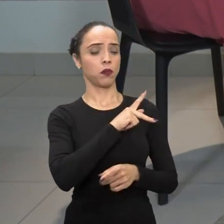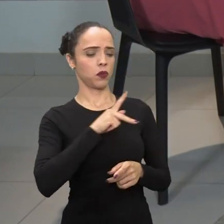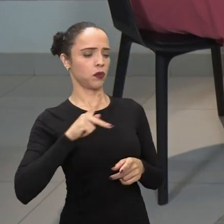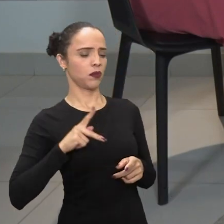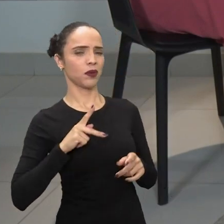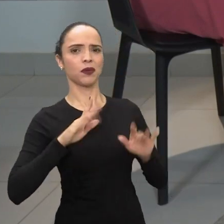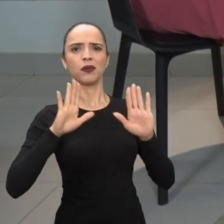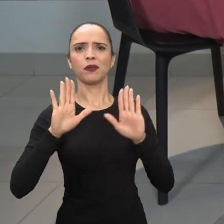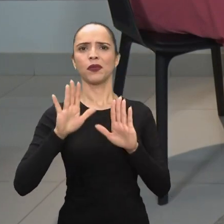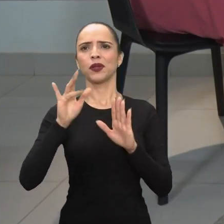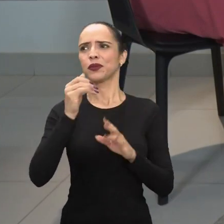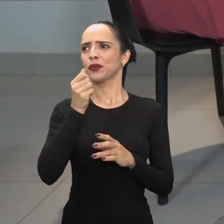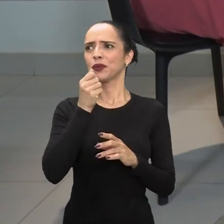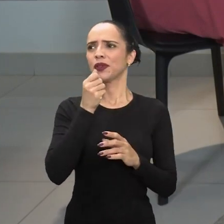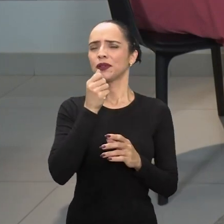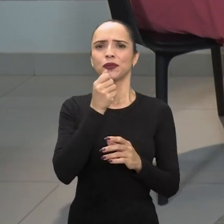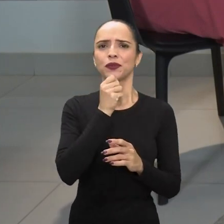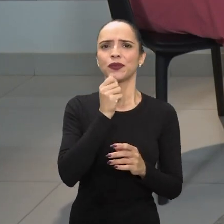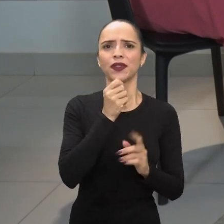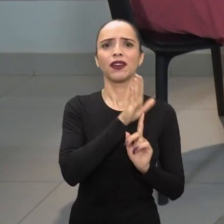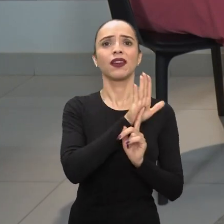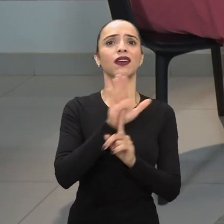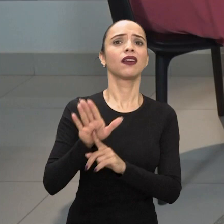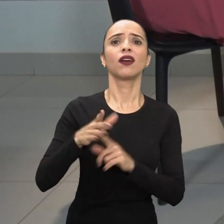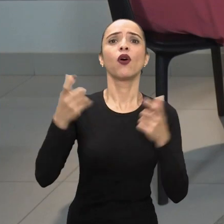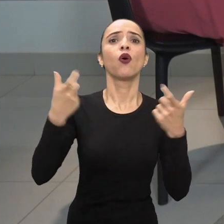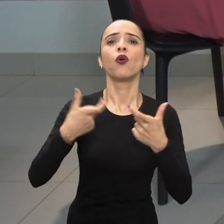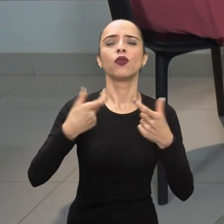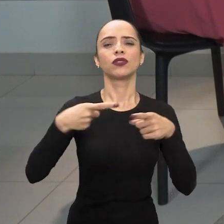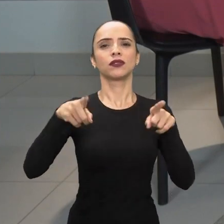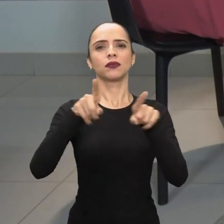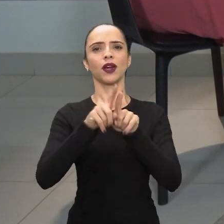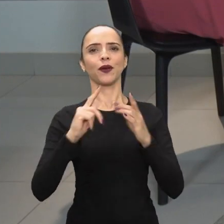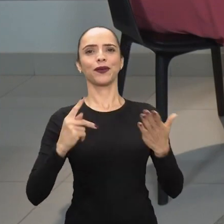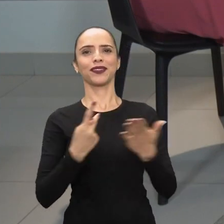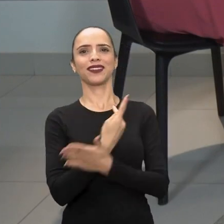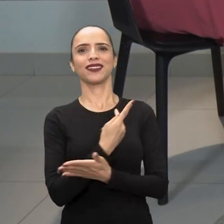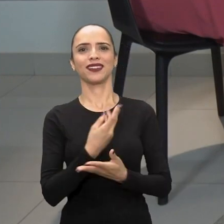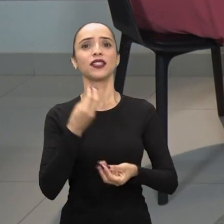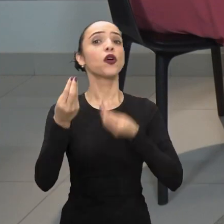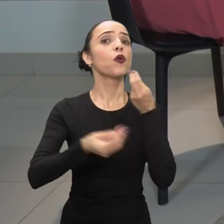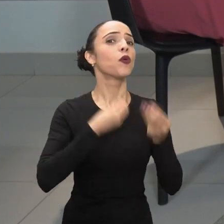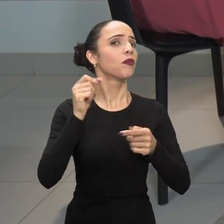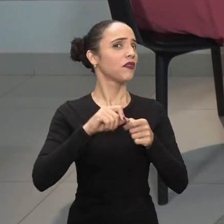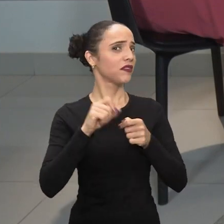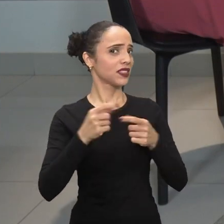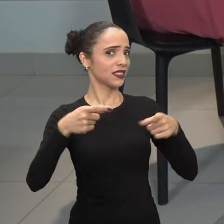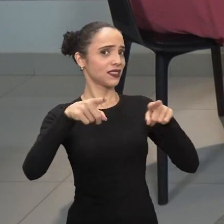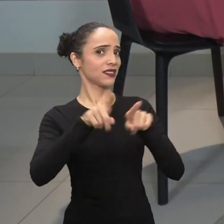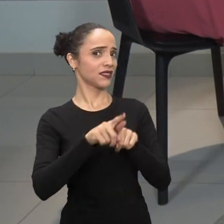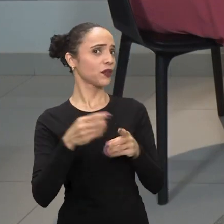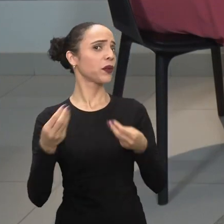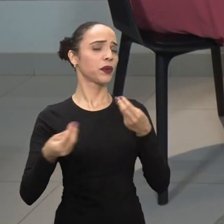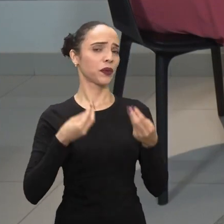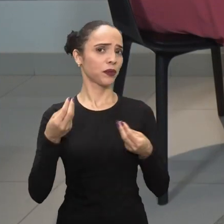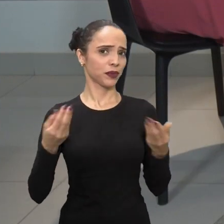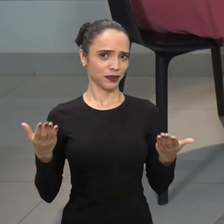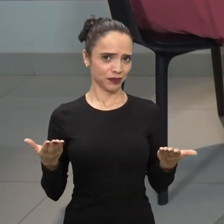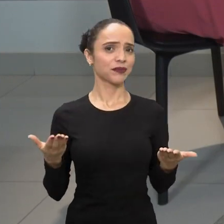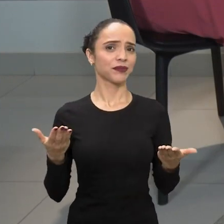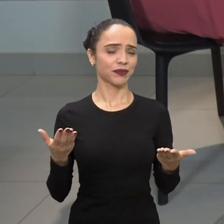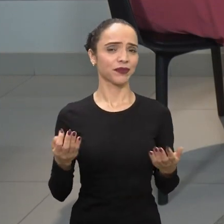de seno né onde que essa parceria vai ser feita de que forma que ela vai ser feita né por outro